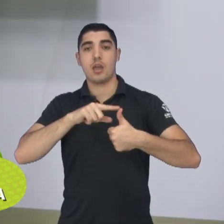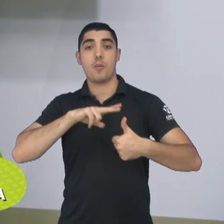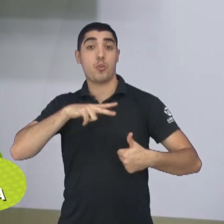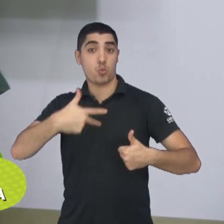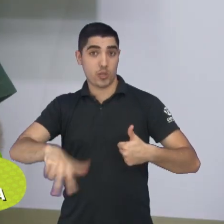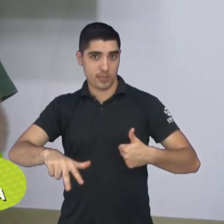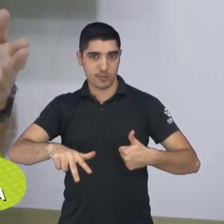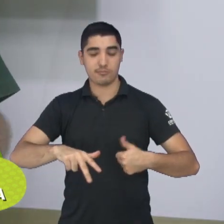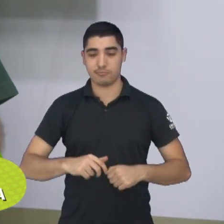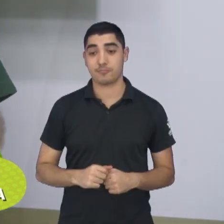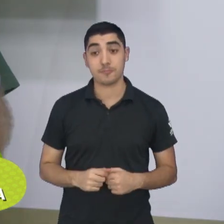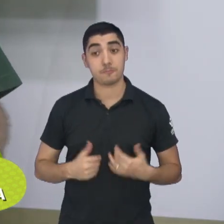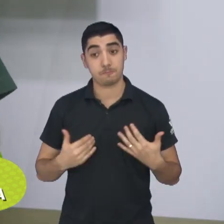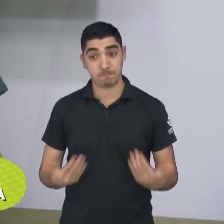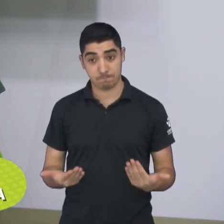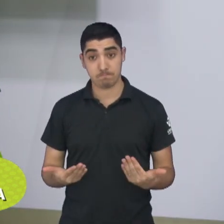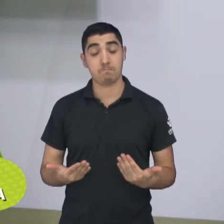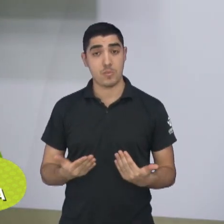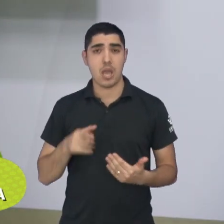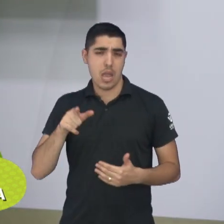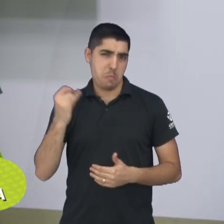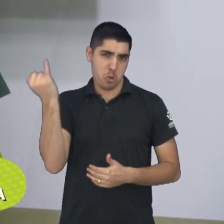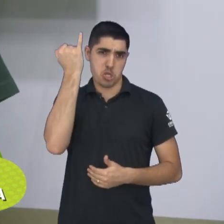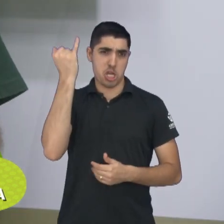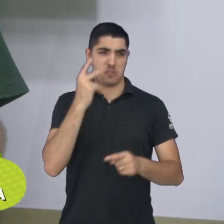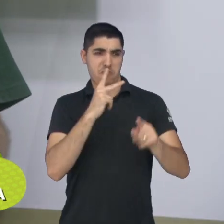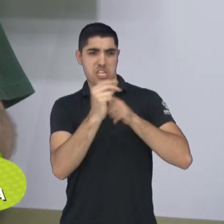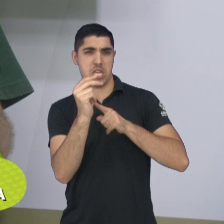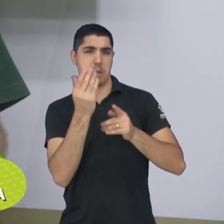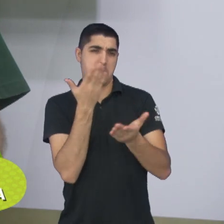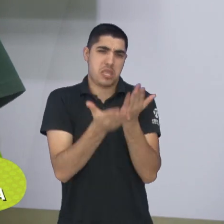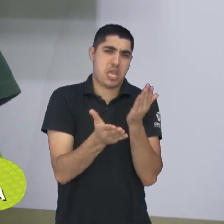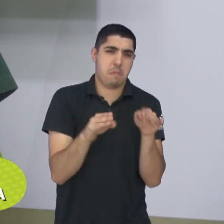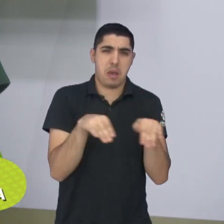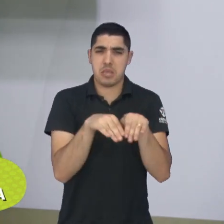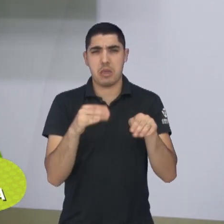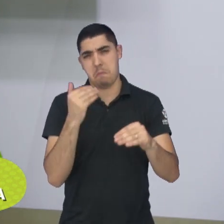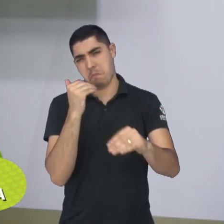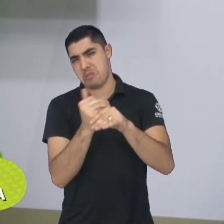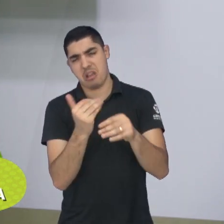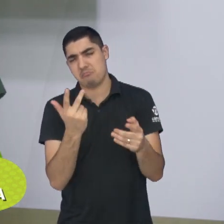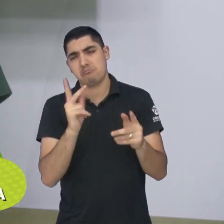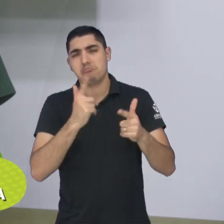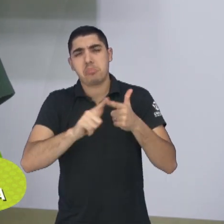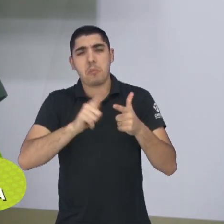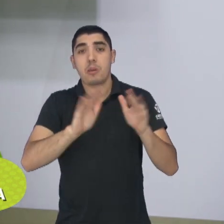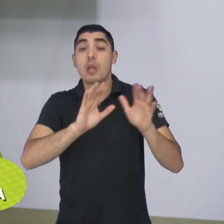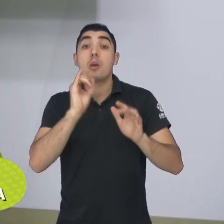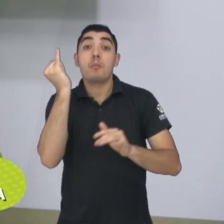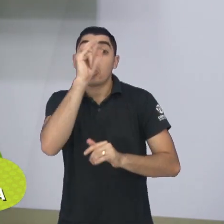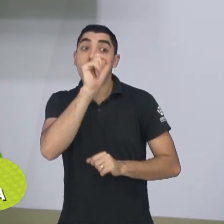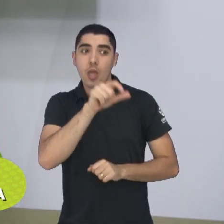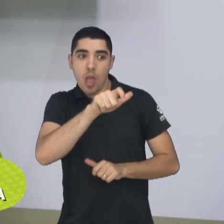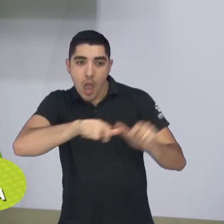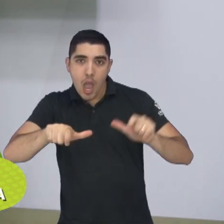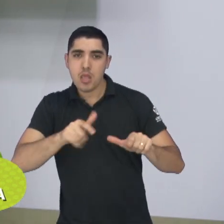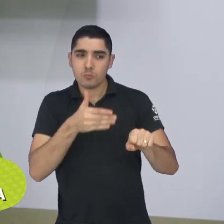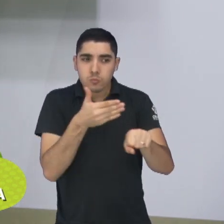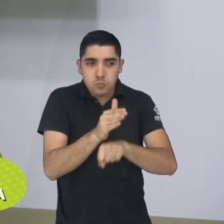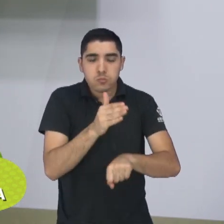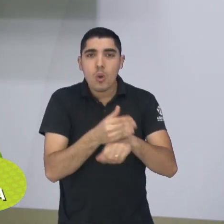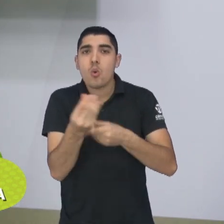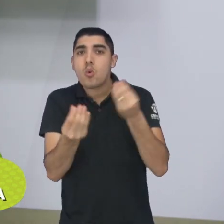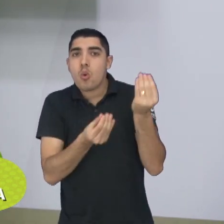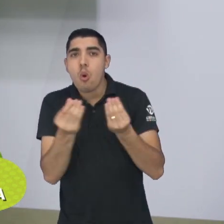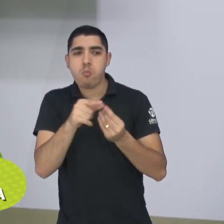testes. O resultado não importa tanto nessa fase, né? O que importa mesmo é o time do São José, como o São José vai